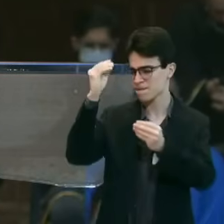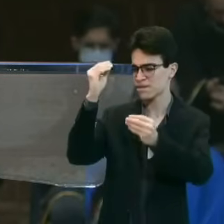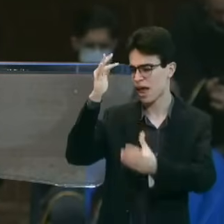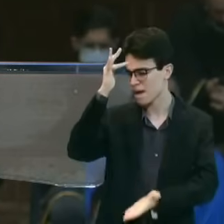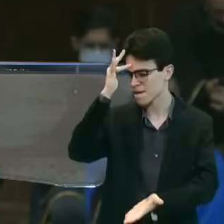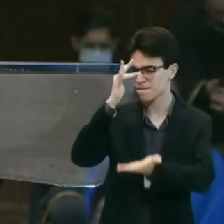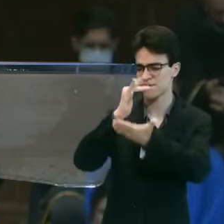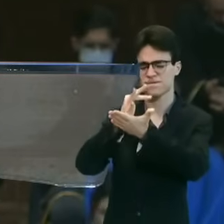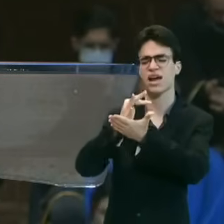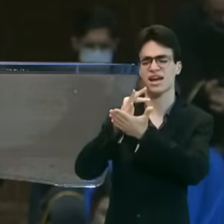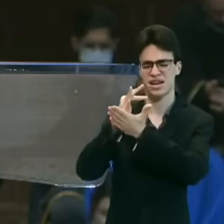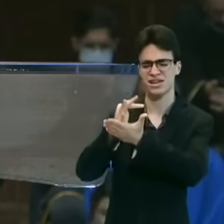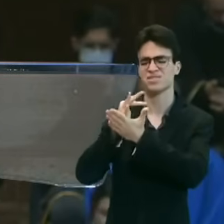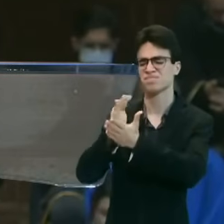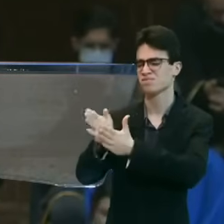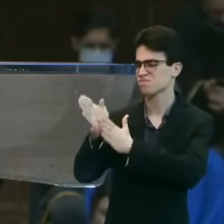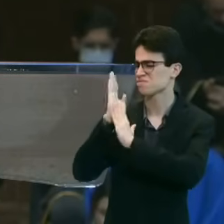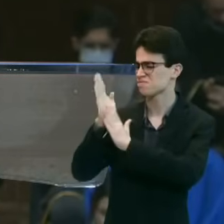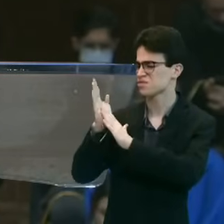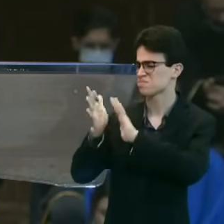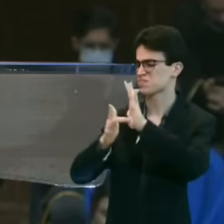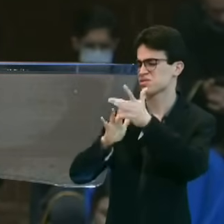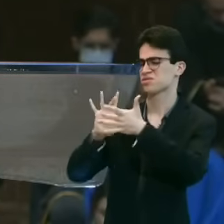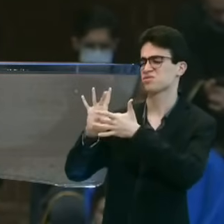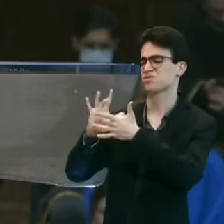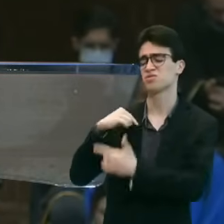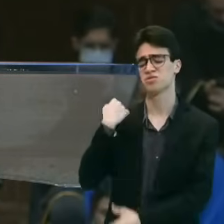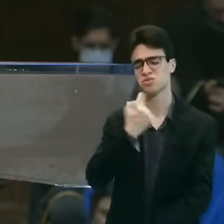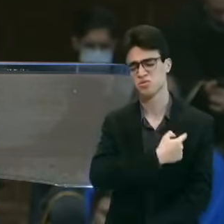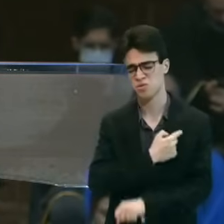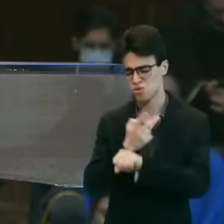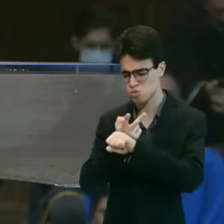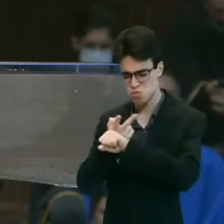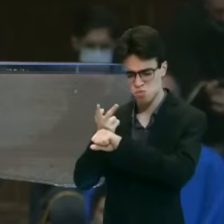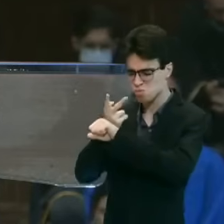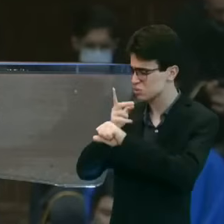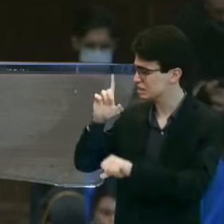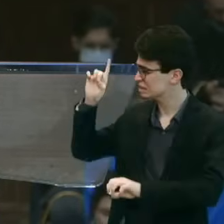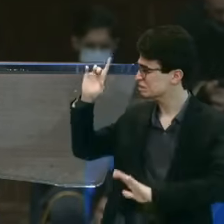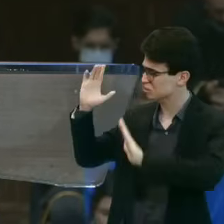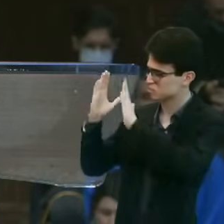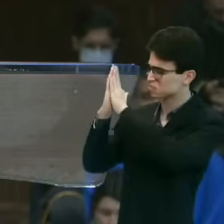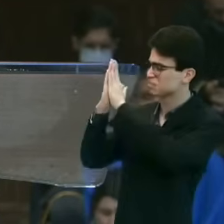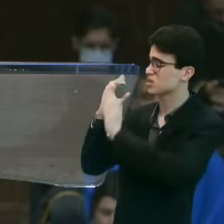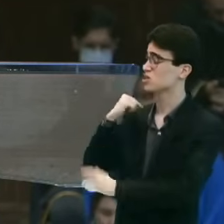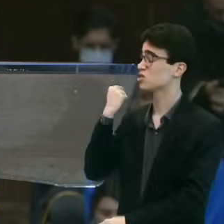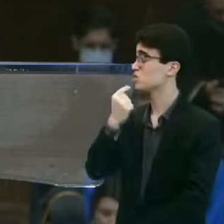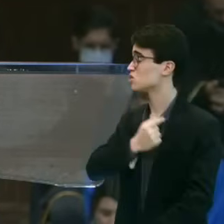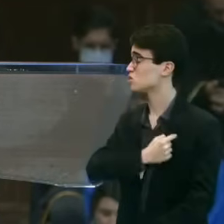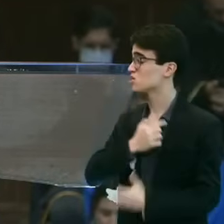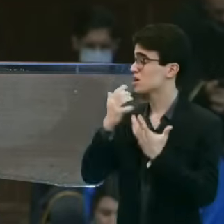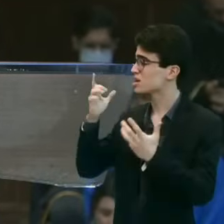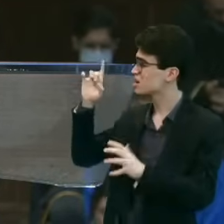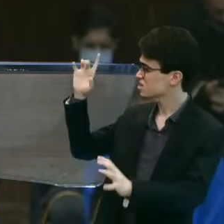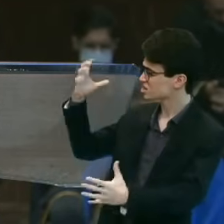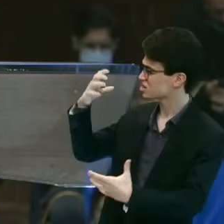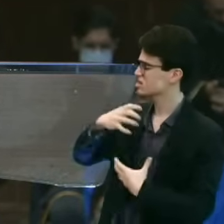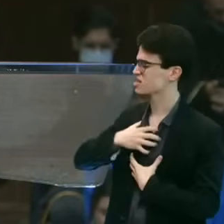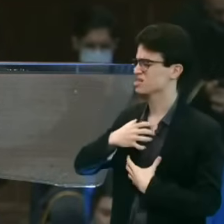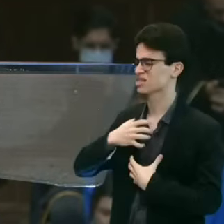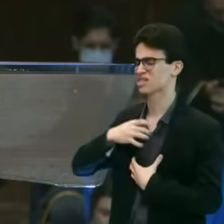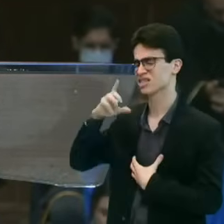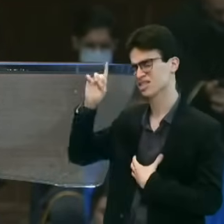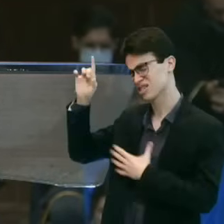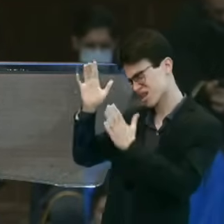Jesus Cristo, para buscarmos a tua face, para ouvirmos a tua voz, para adorarmos o teu